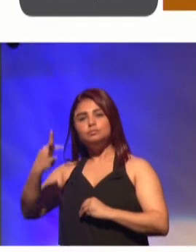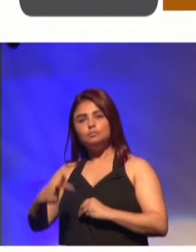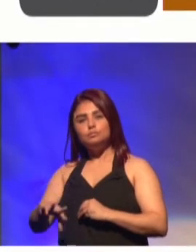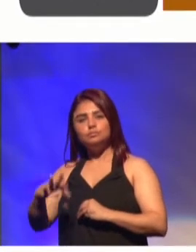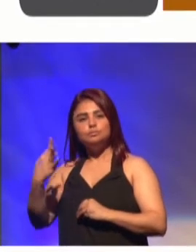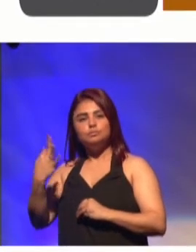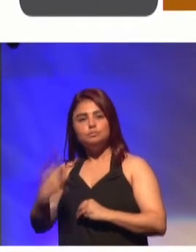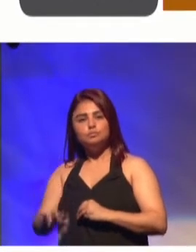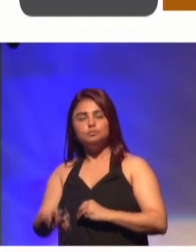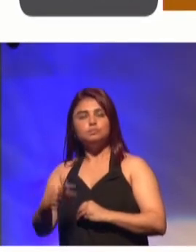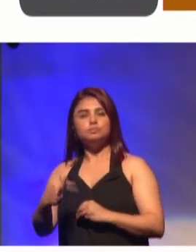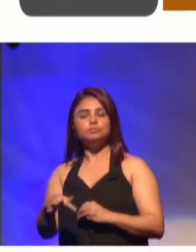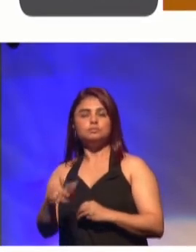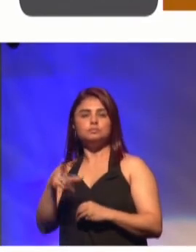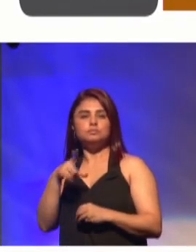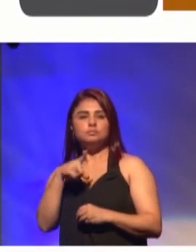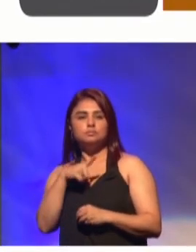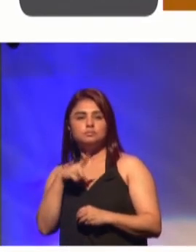Então eles têm